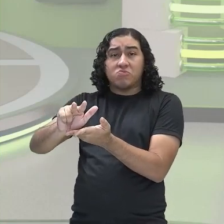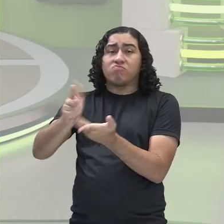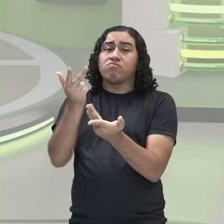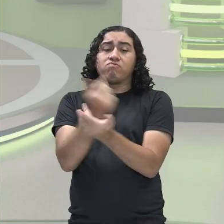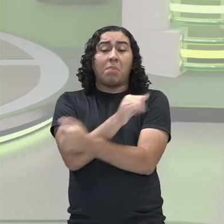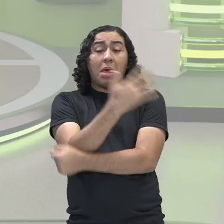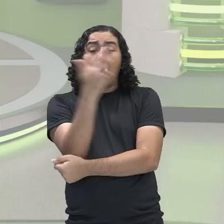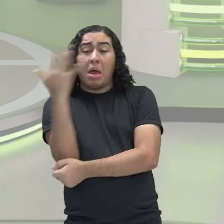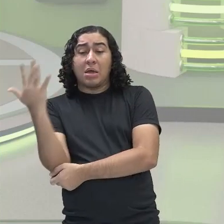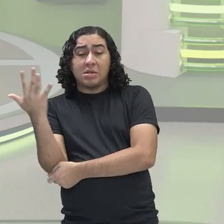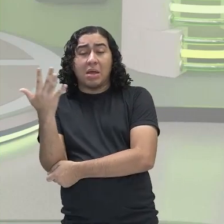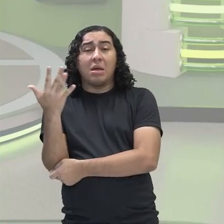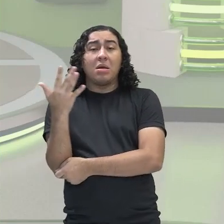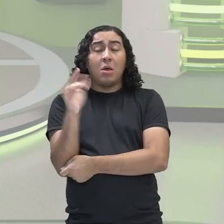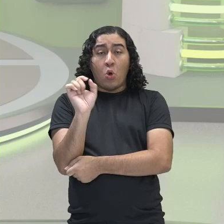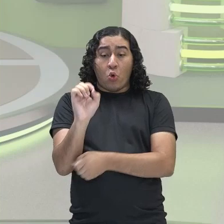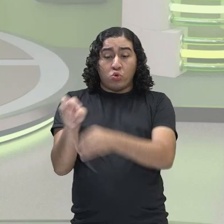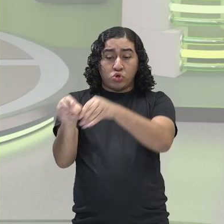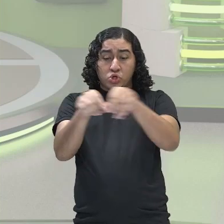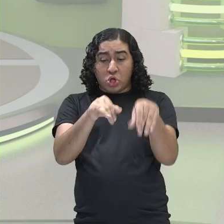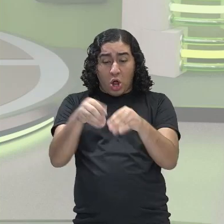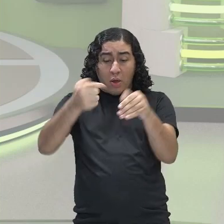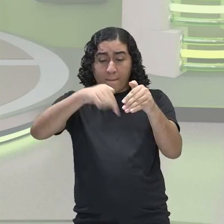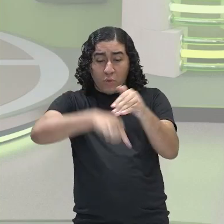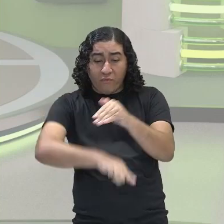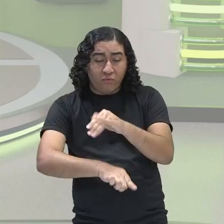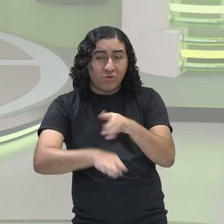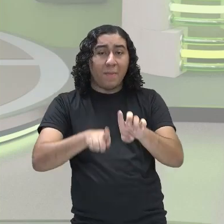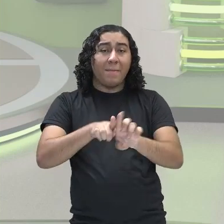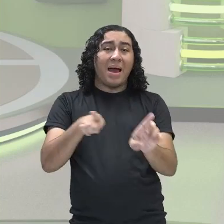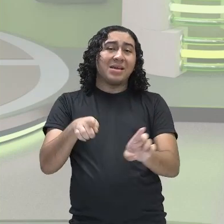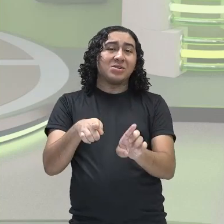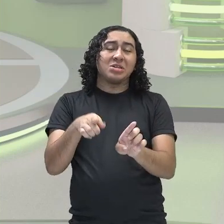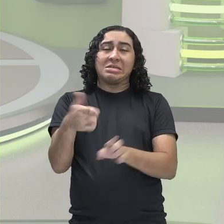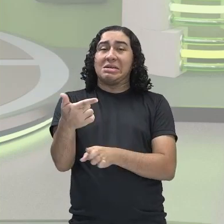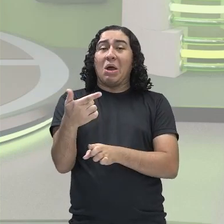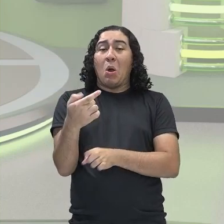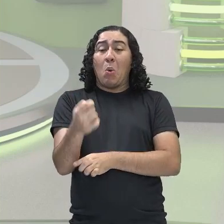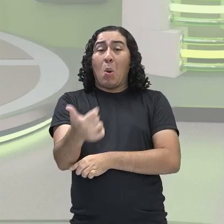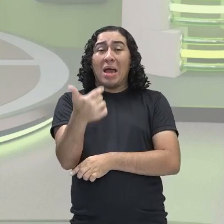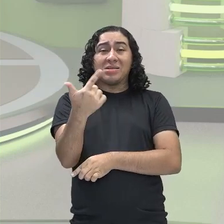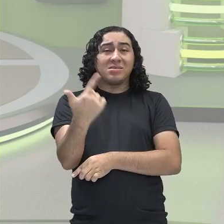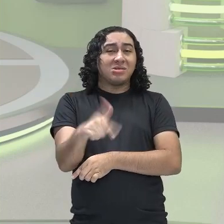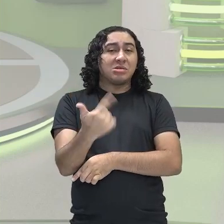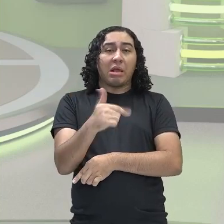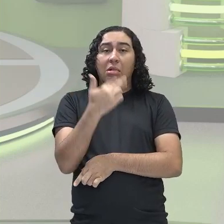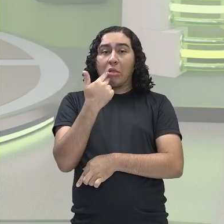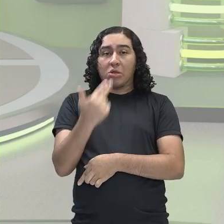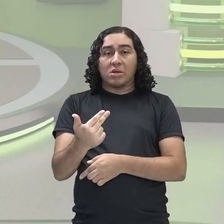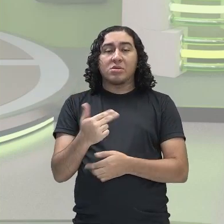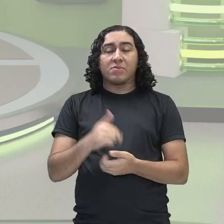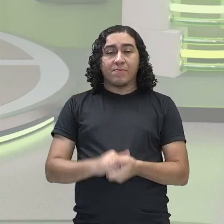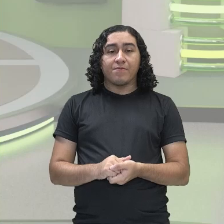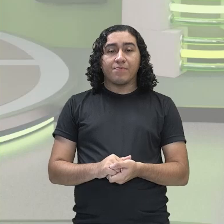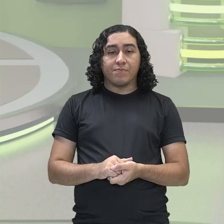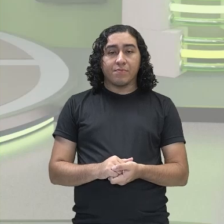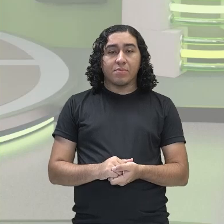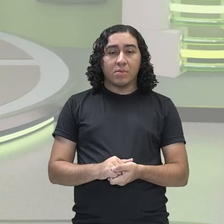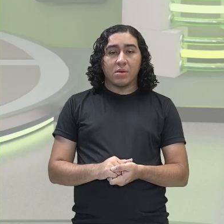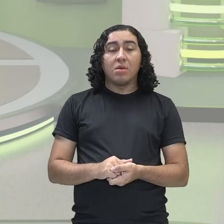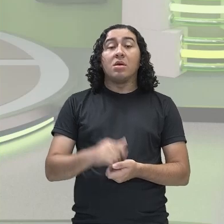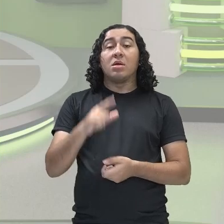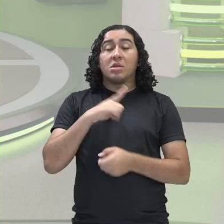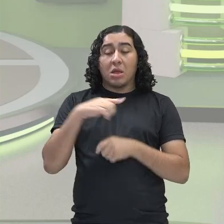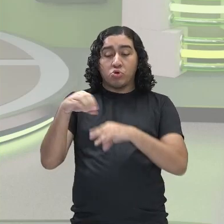o solo ele é profundo, mas ele é pobre em nutrientes. Existe ali aquele solo mais